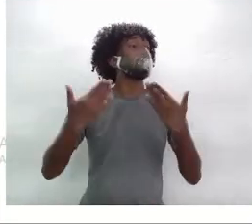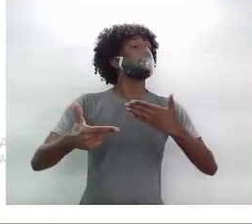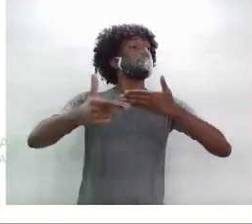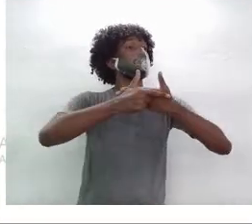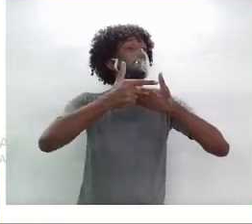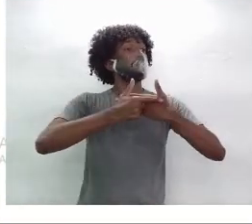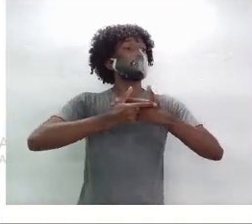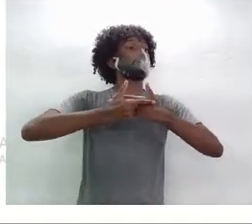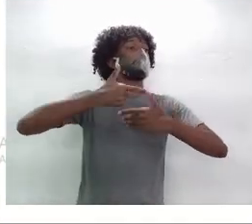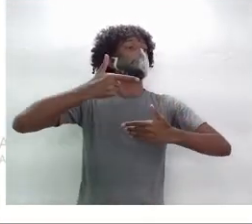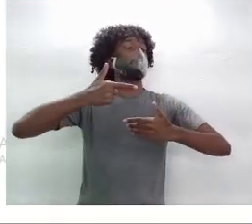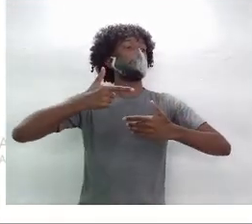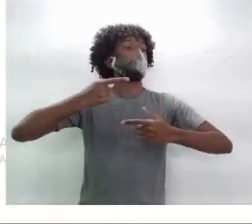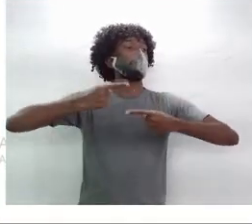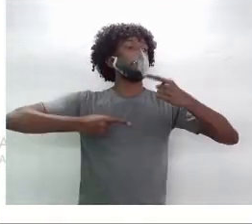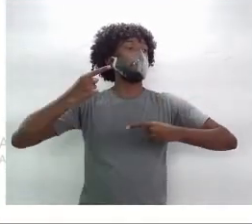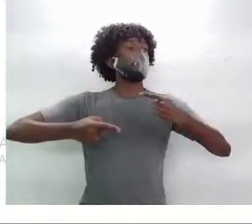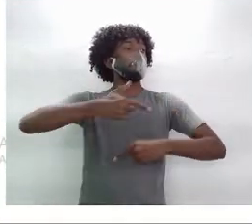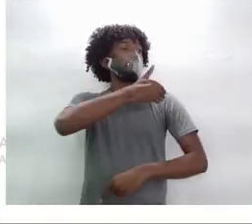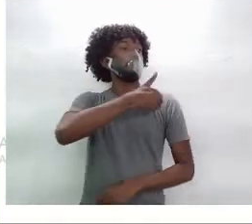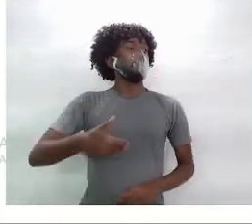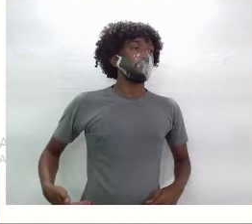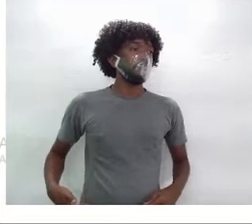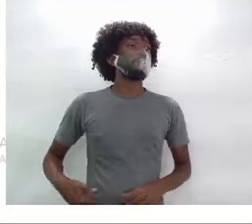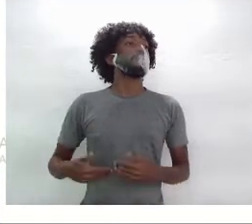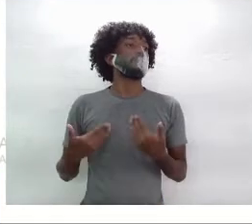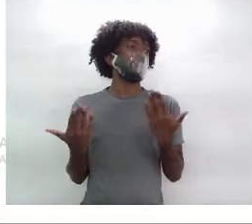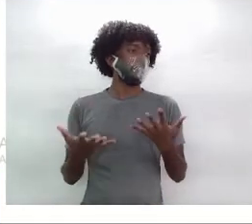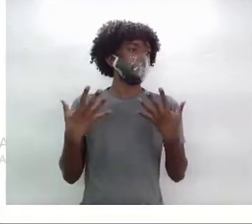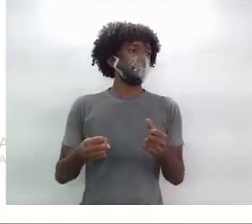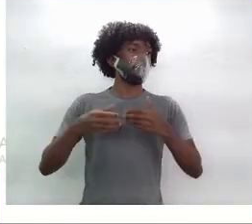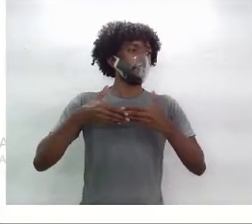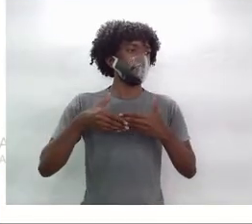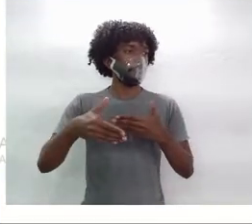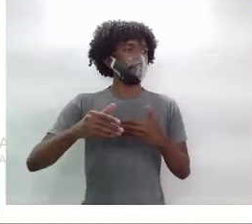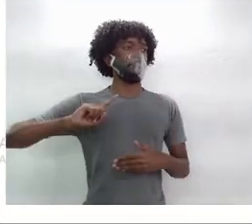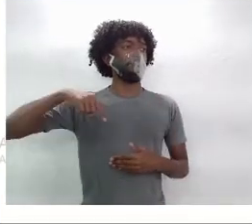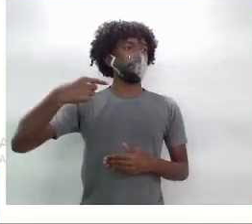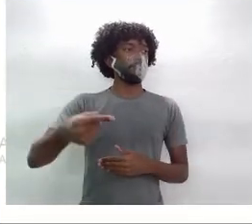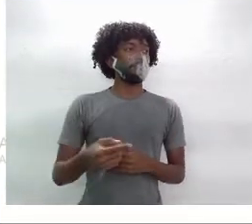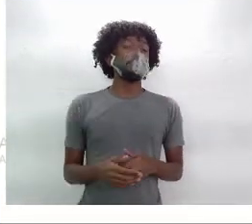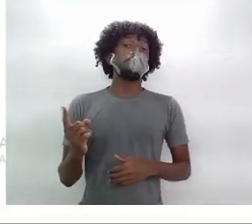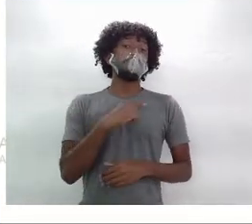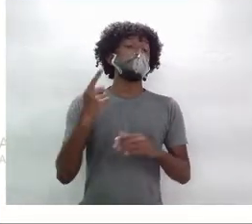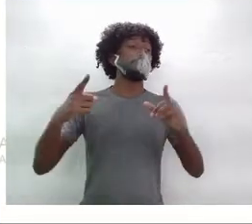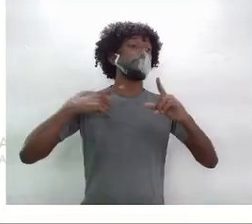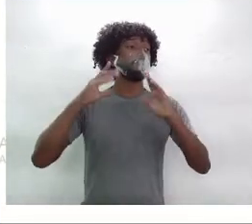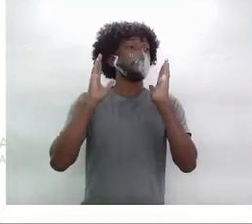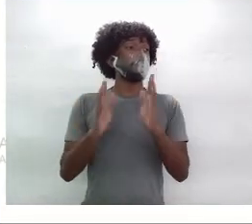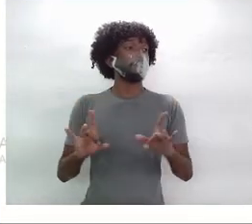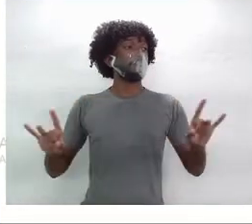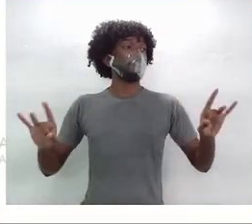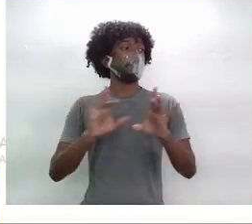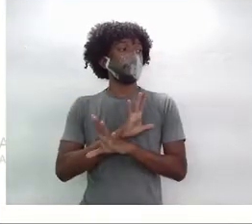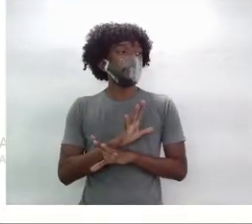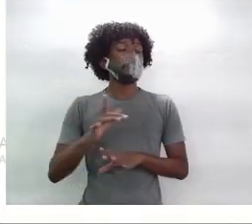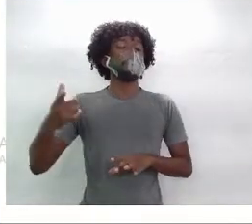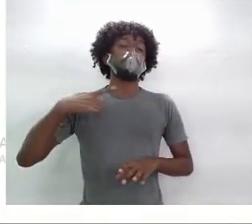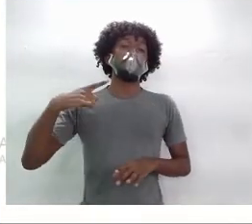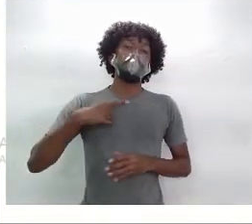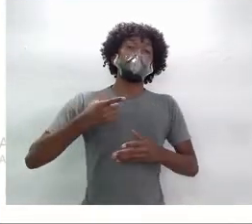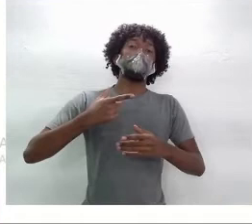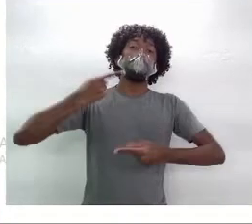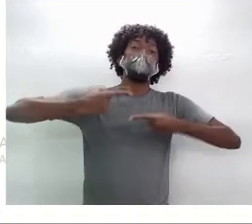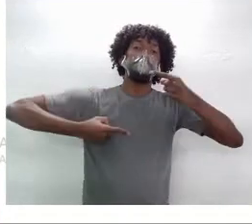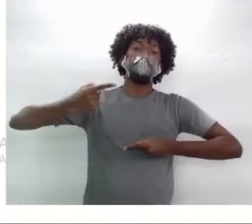pública, qual o objetivo da política pública. Vamos adiante? Nós temos aqui na tela ainda essa relação.